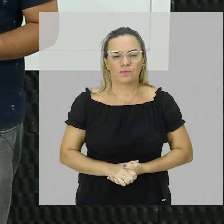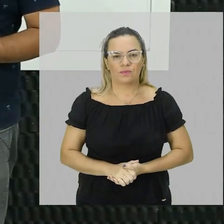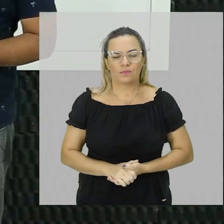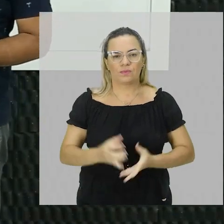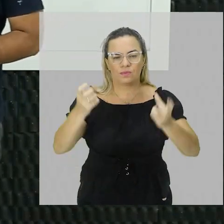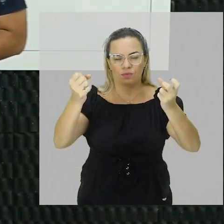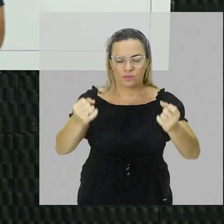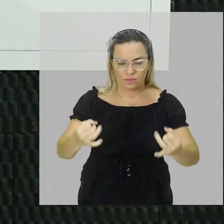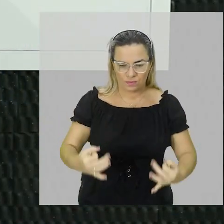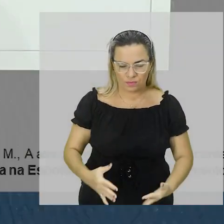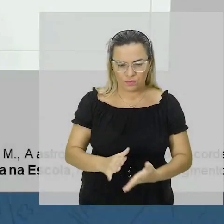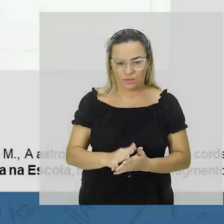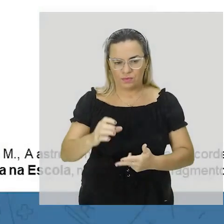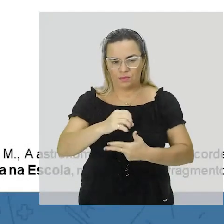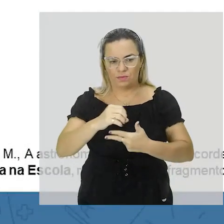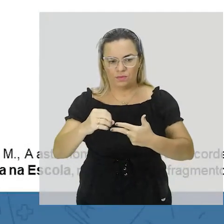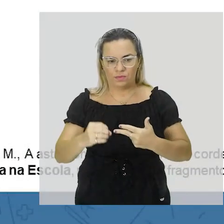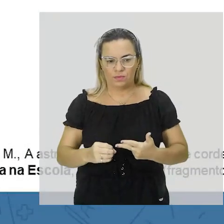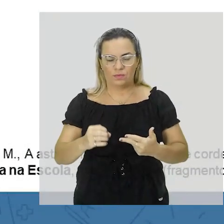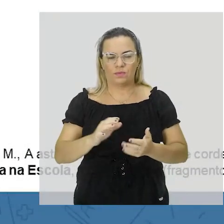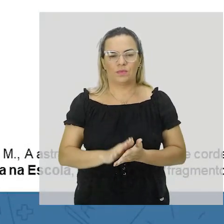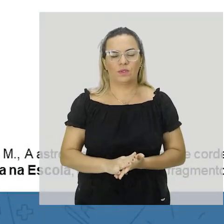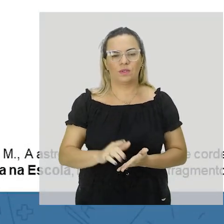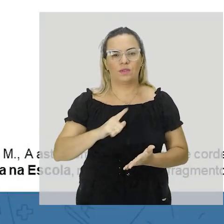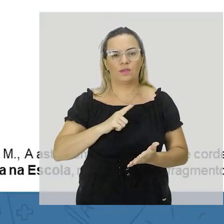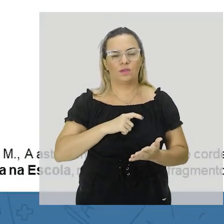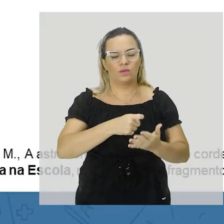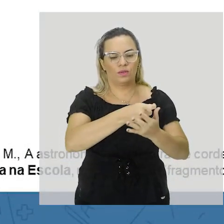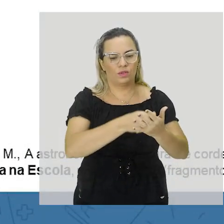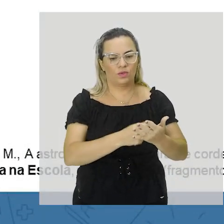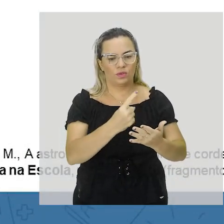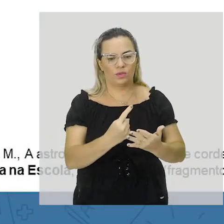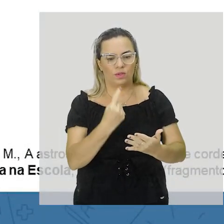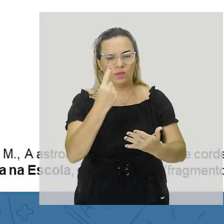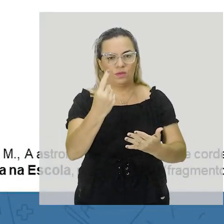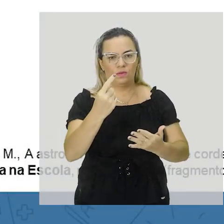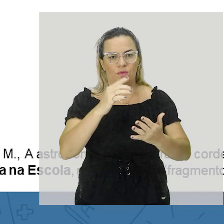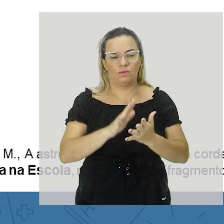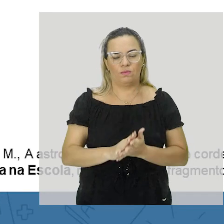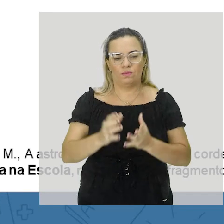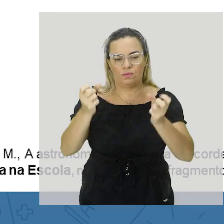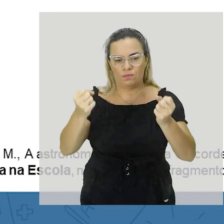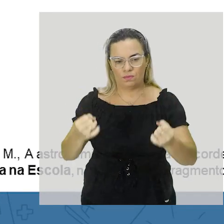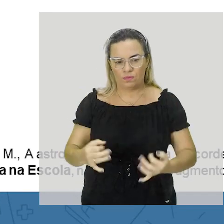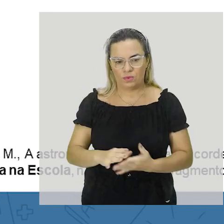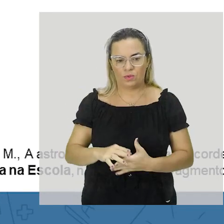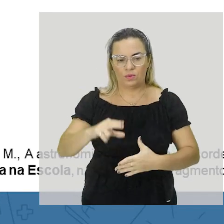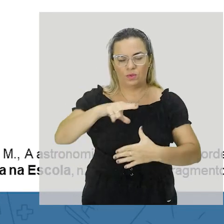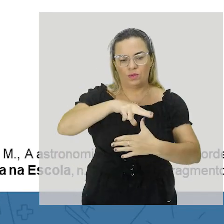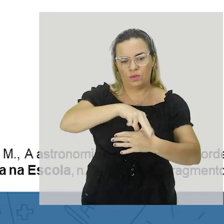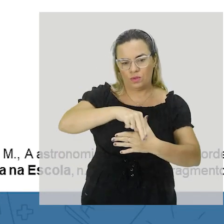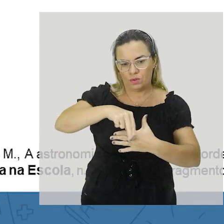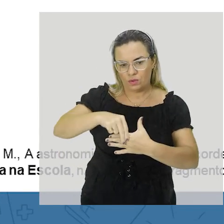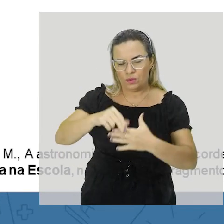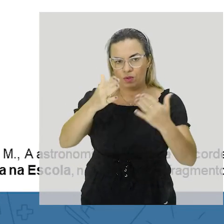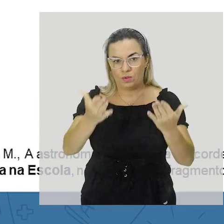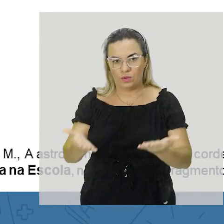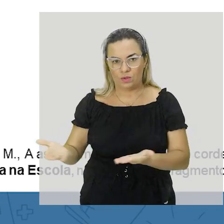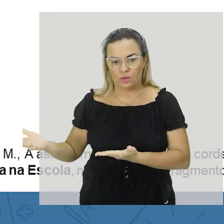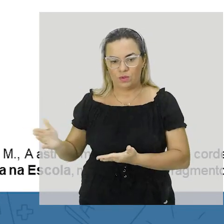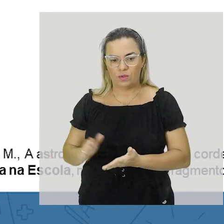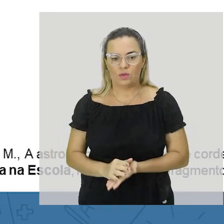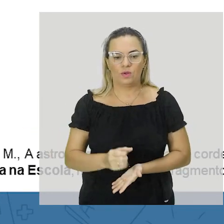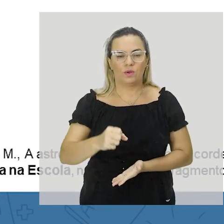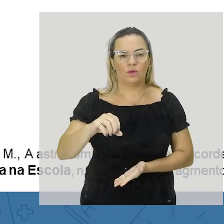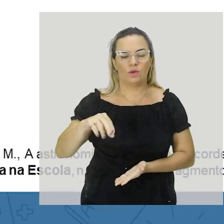Enem, diz o seguinte, né? Nós temos um texto, né? E o texto fala, né? No cordel intitulado Senhor